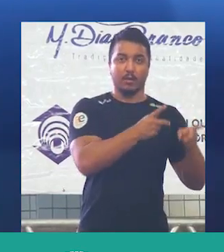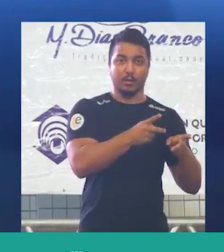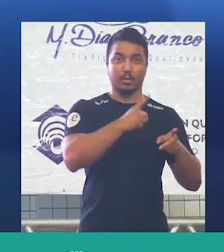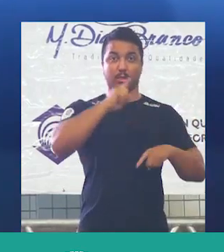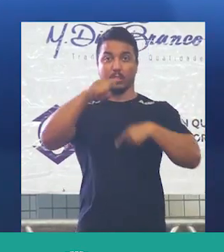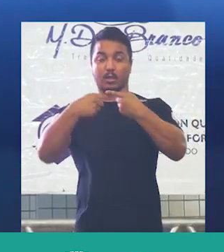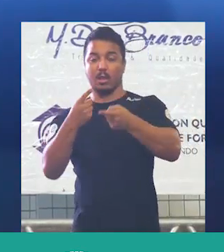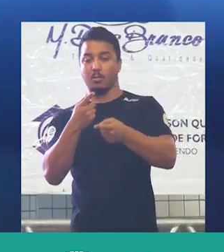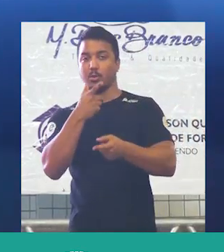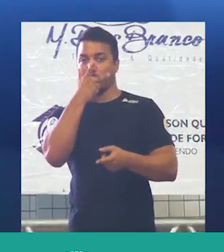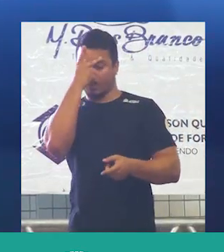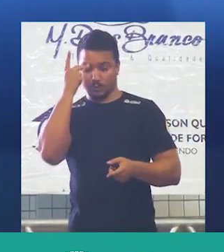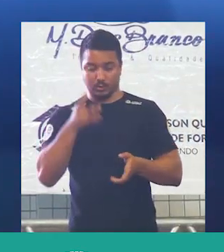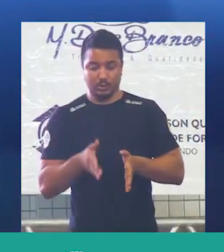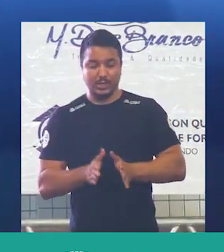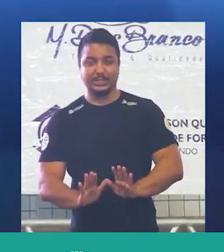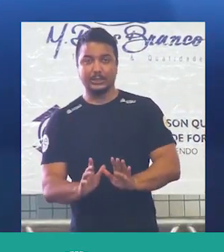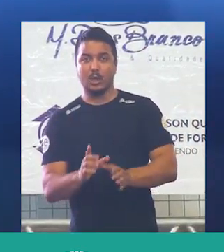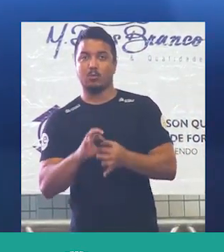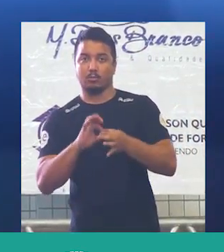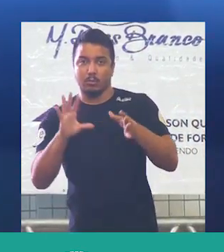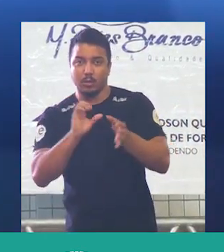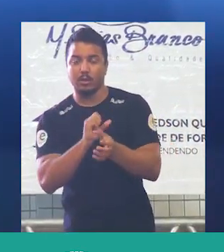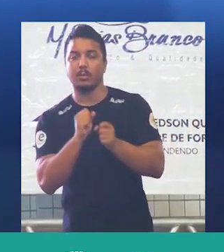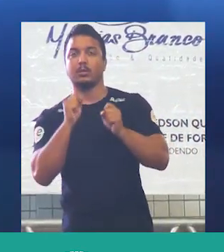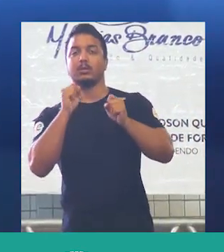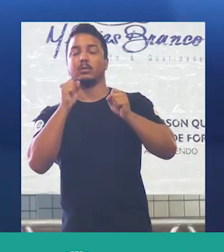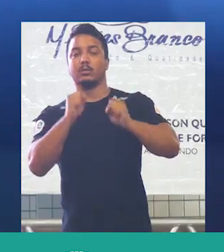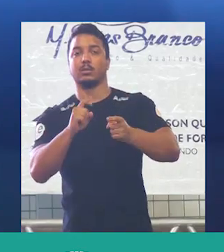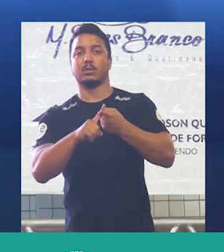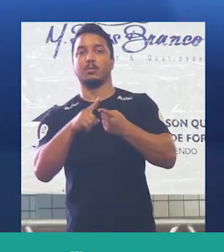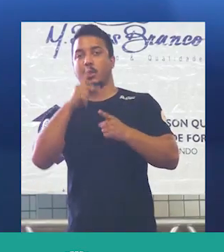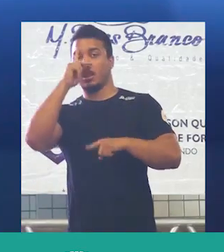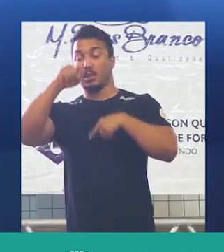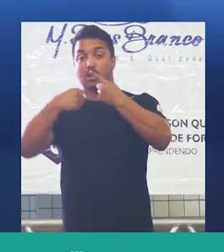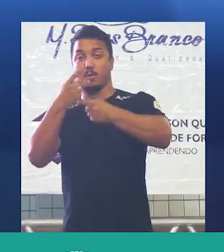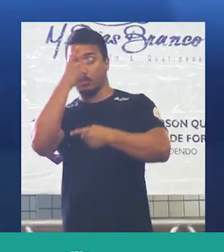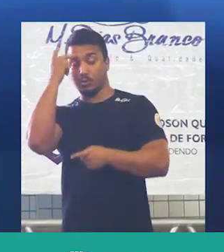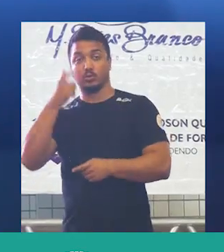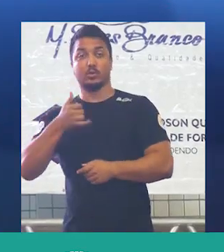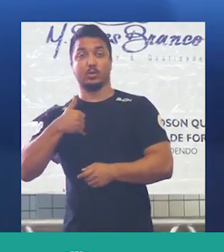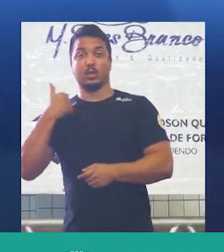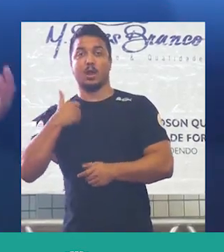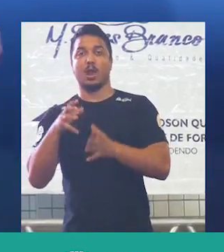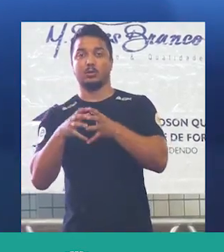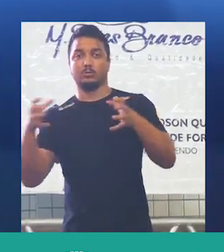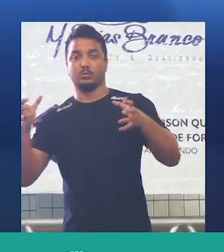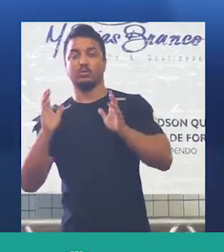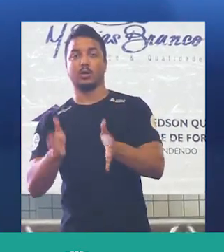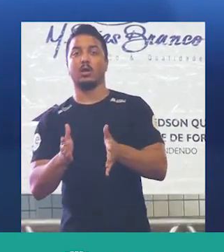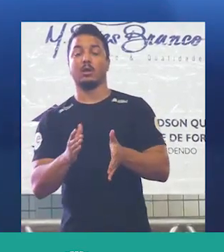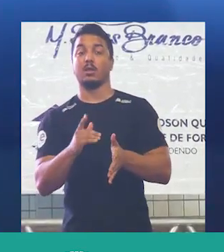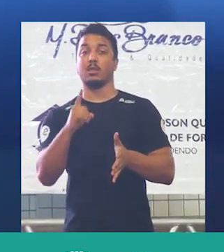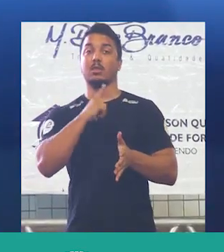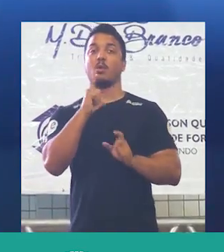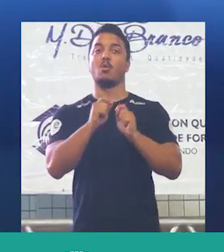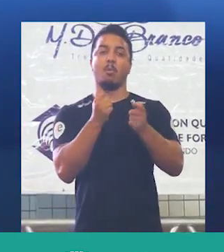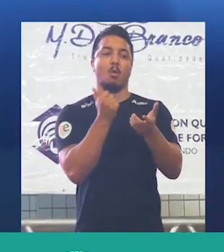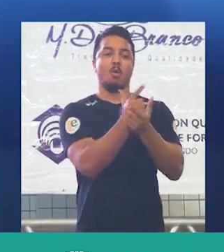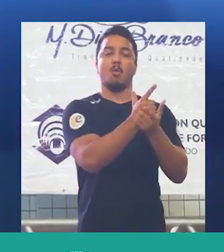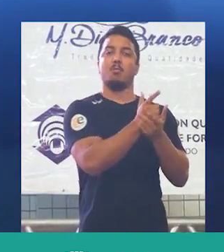os escravos recém-nascidos, depois se liberta os escravos idosos. Com isso, nem se compra mais